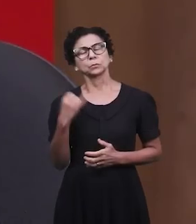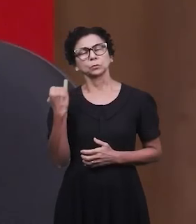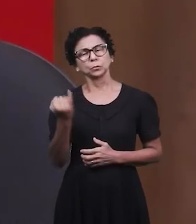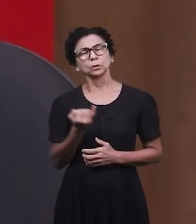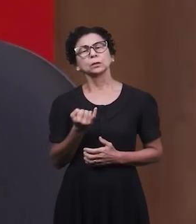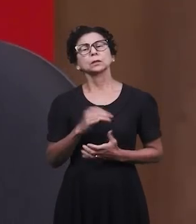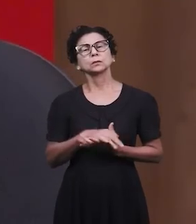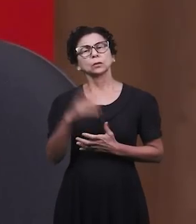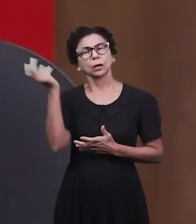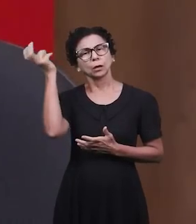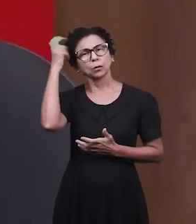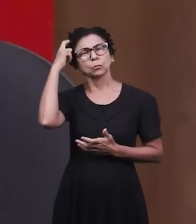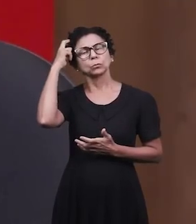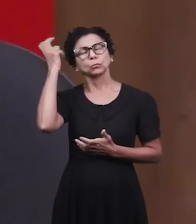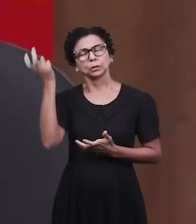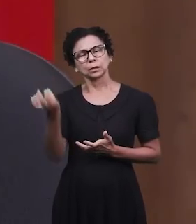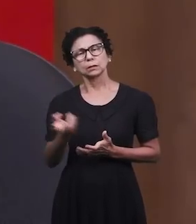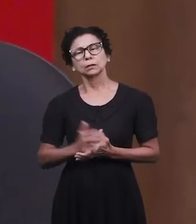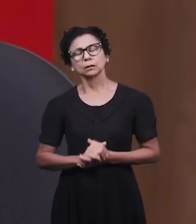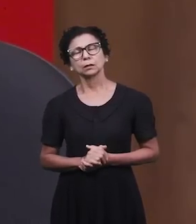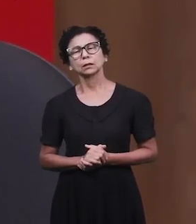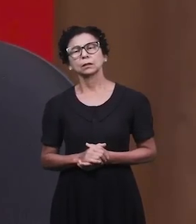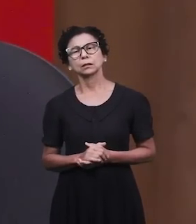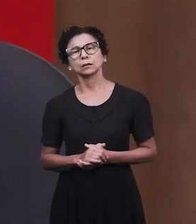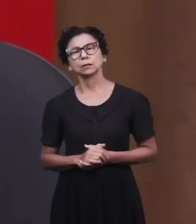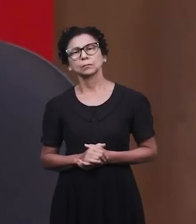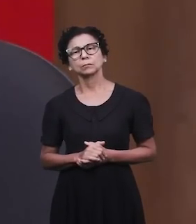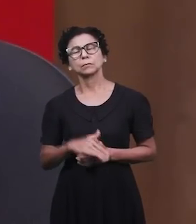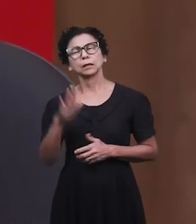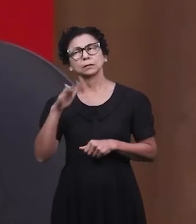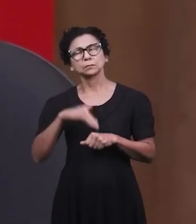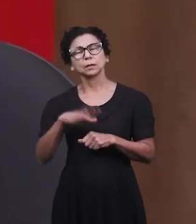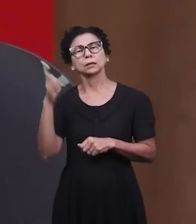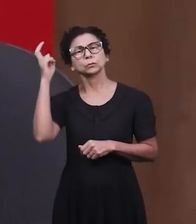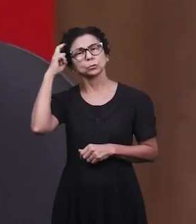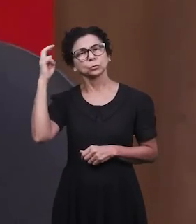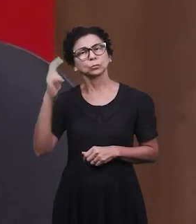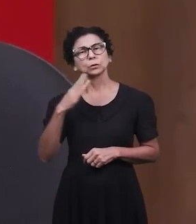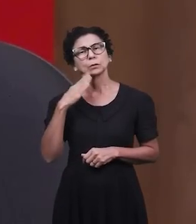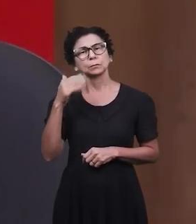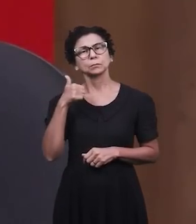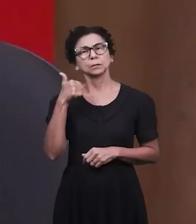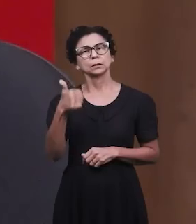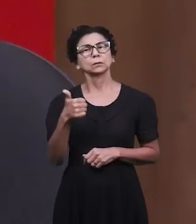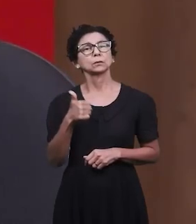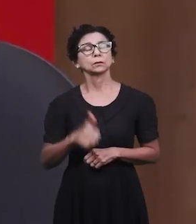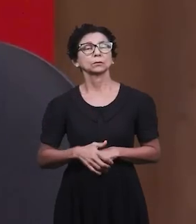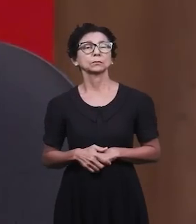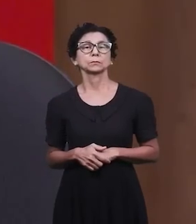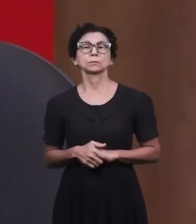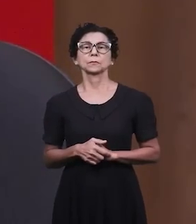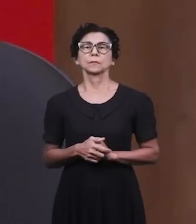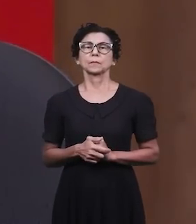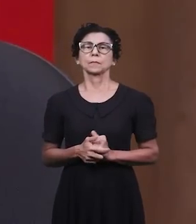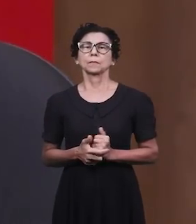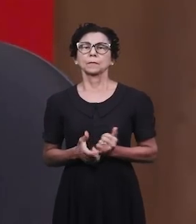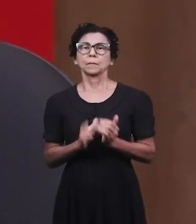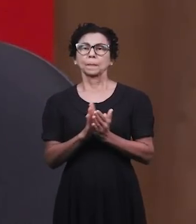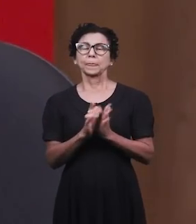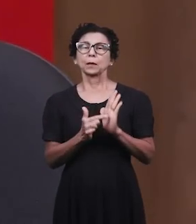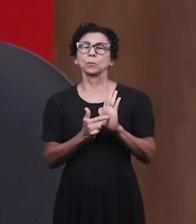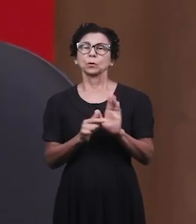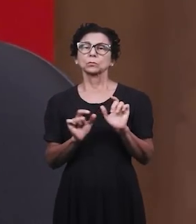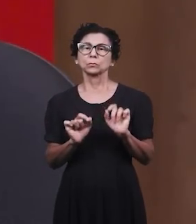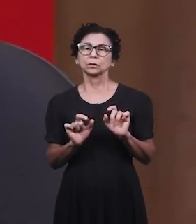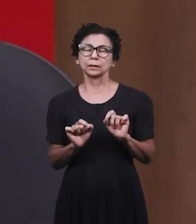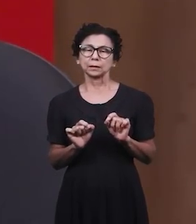nenhum. Mas a Bíblia não mostra a necessidade disso. Aliás, a Bíblia mostra os extremos com relação a isso. Por